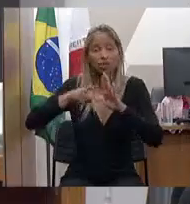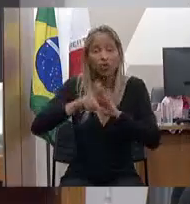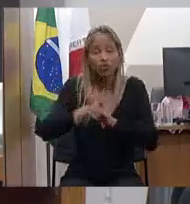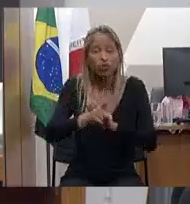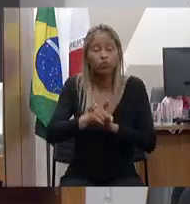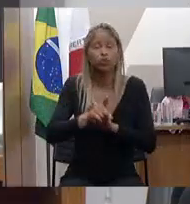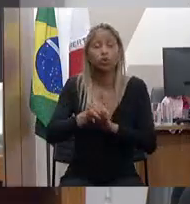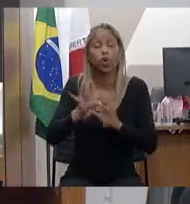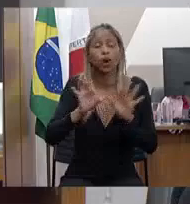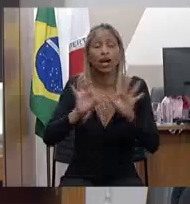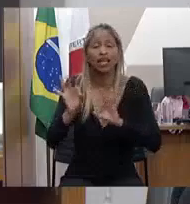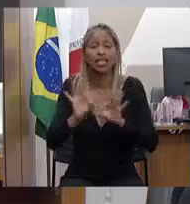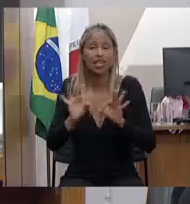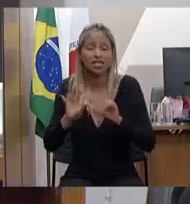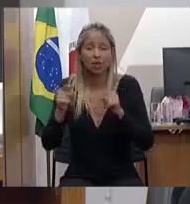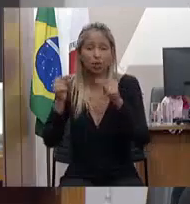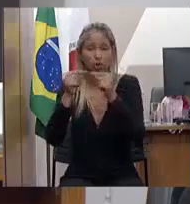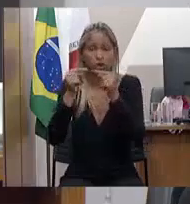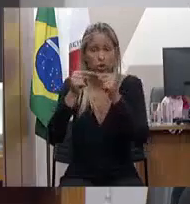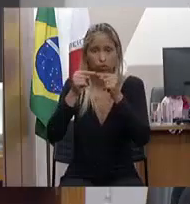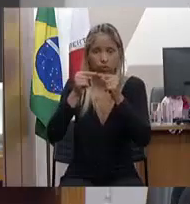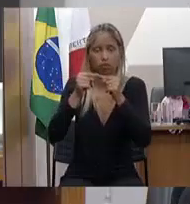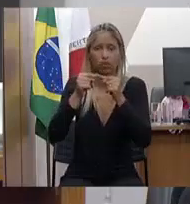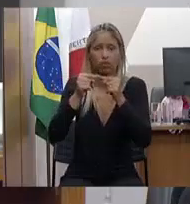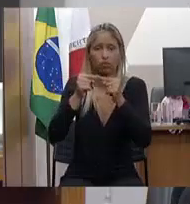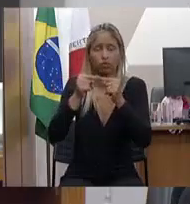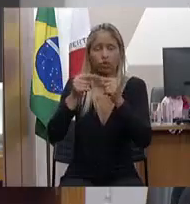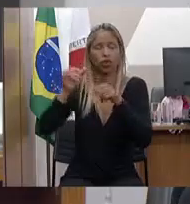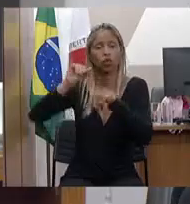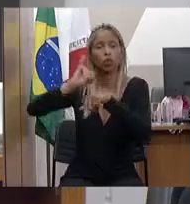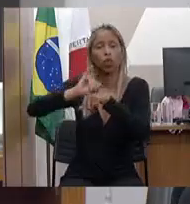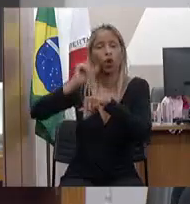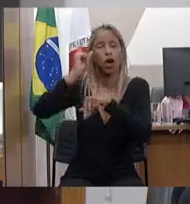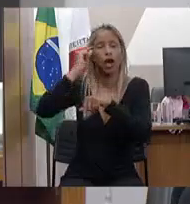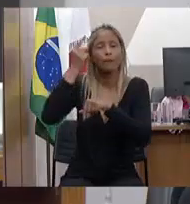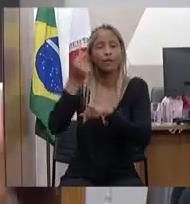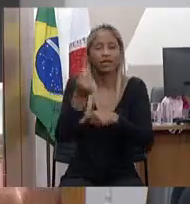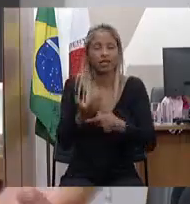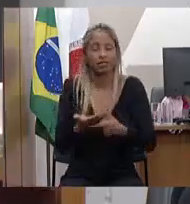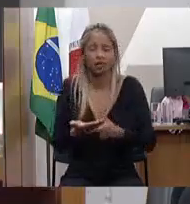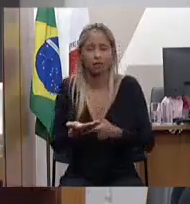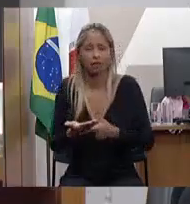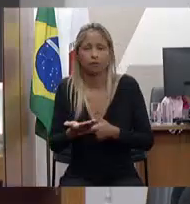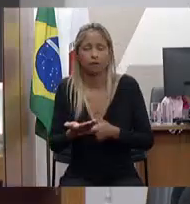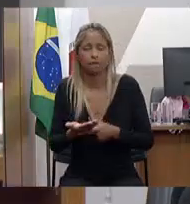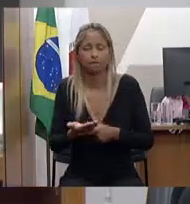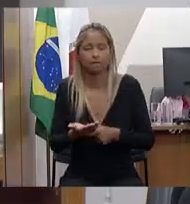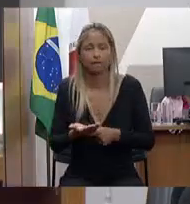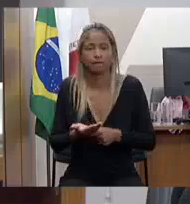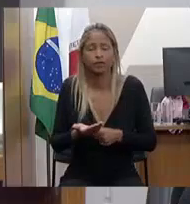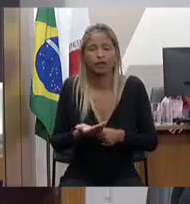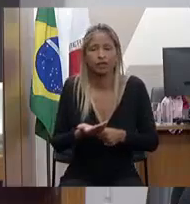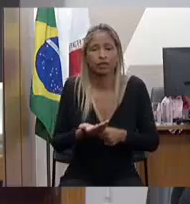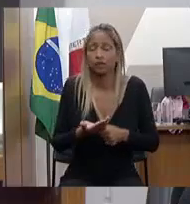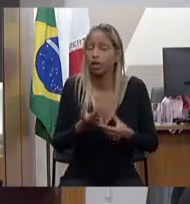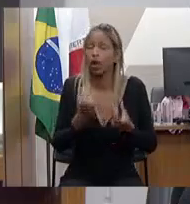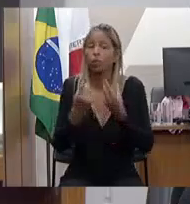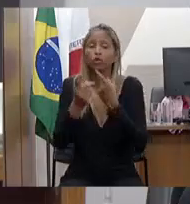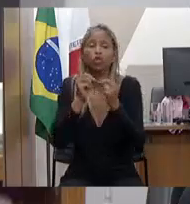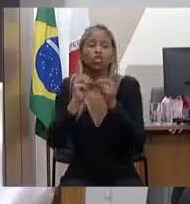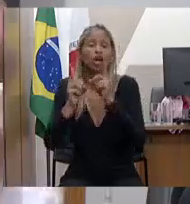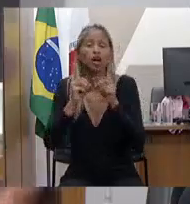é uma organização do modelo de produção capitalista né e ele até falou assim olha isso não é possível dialogar